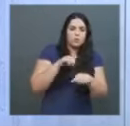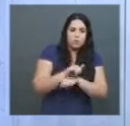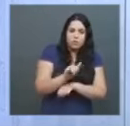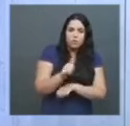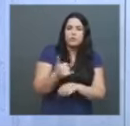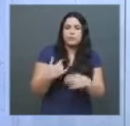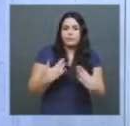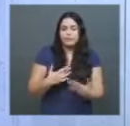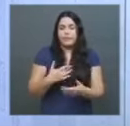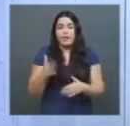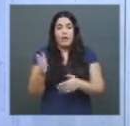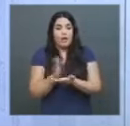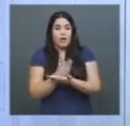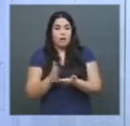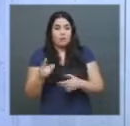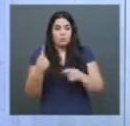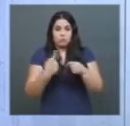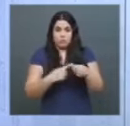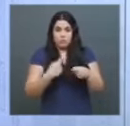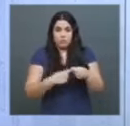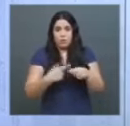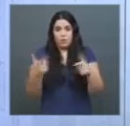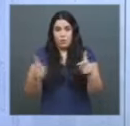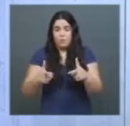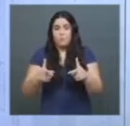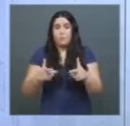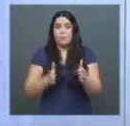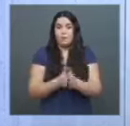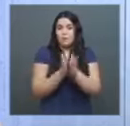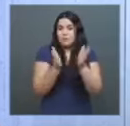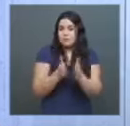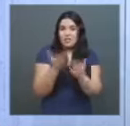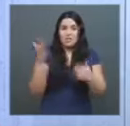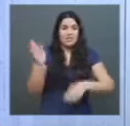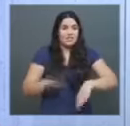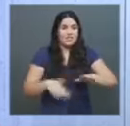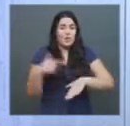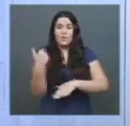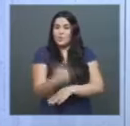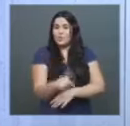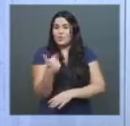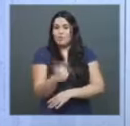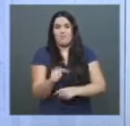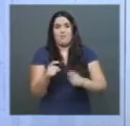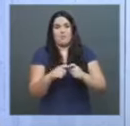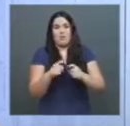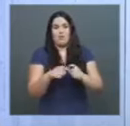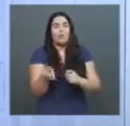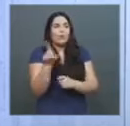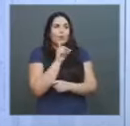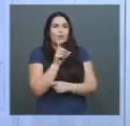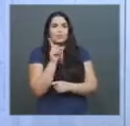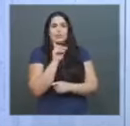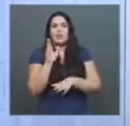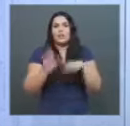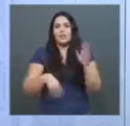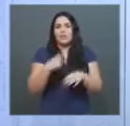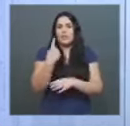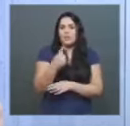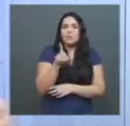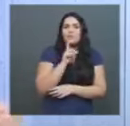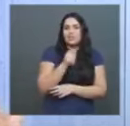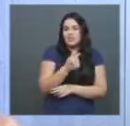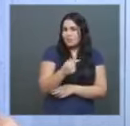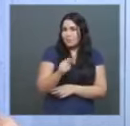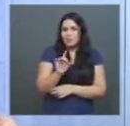Alguns municípios e locais mais pobres, muitas vezes, não tem um médico ali que fica todos os dias. Às vezes, ele vai uma vez na semana.